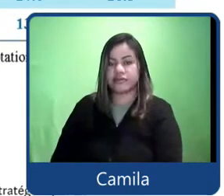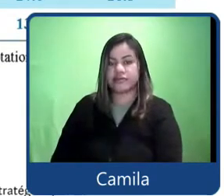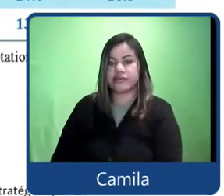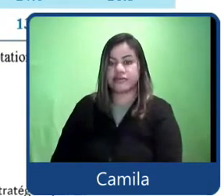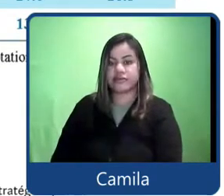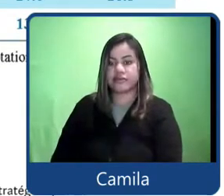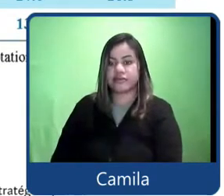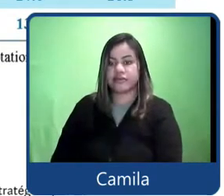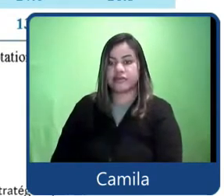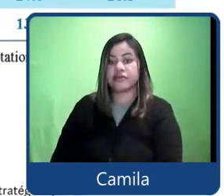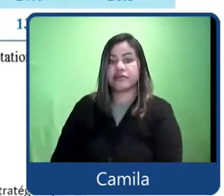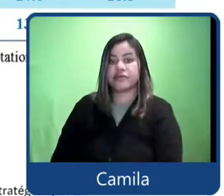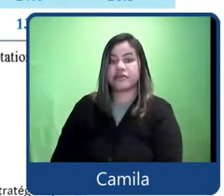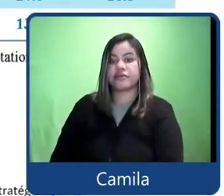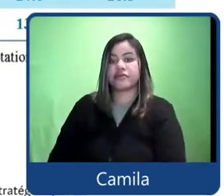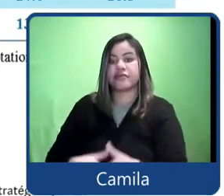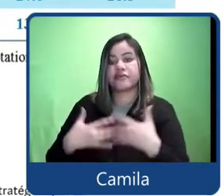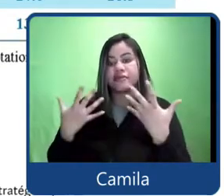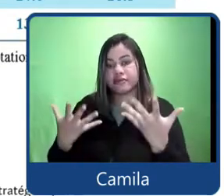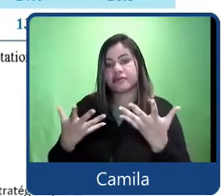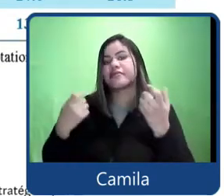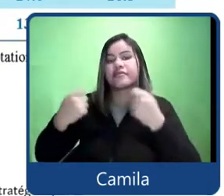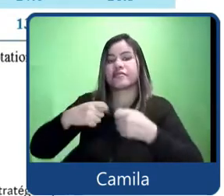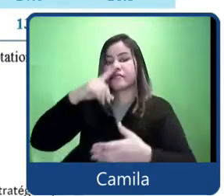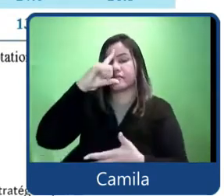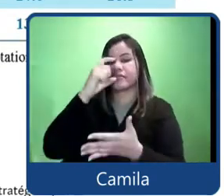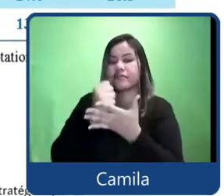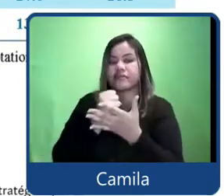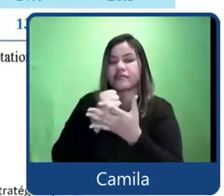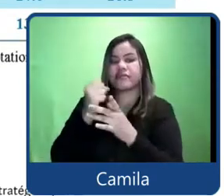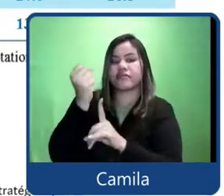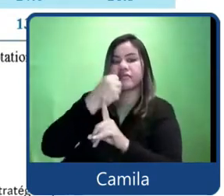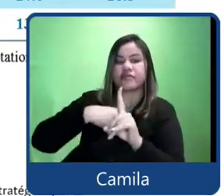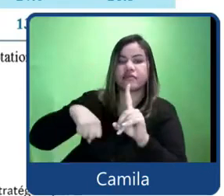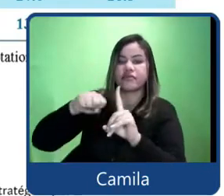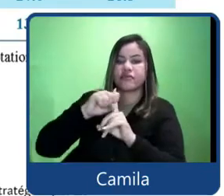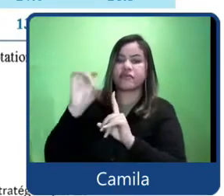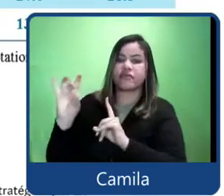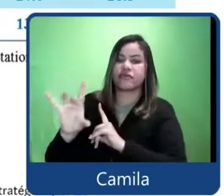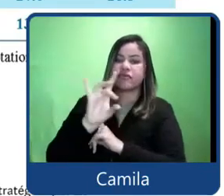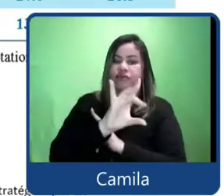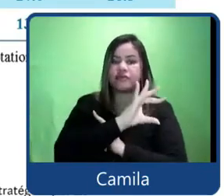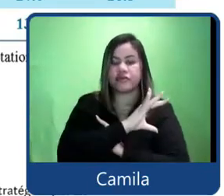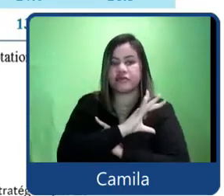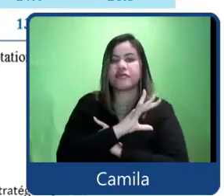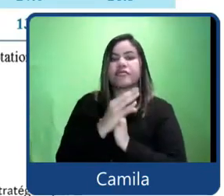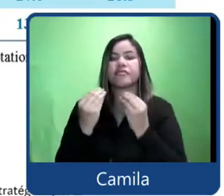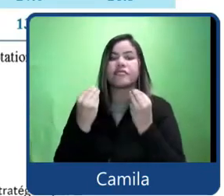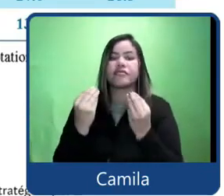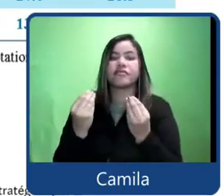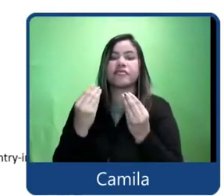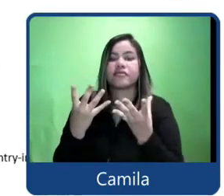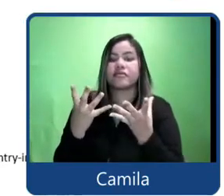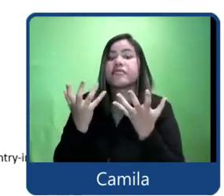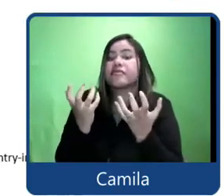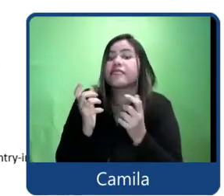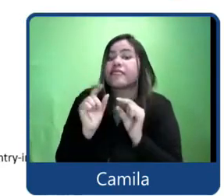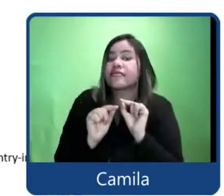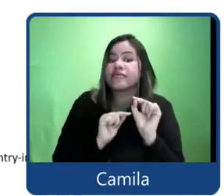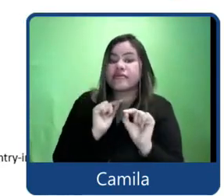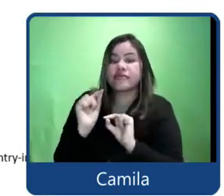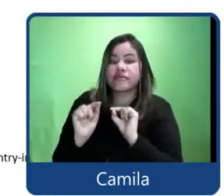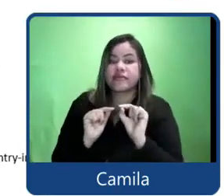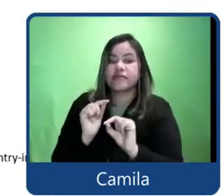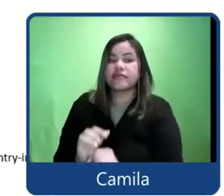uma tomada de decisão, né, que cada sociedade aí vai ter que tomar para ver o que ela quer, né, para ela.